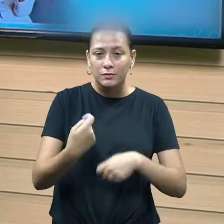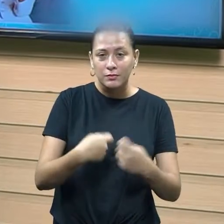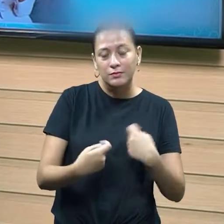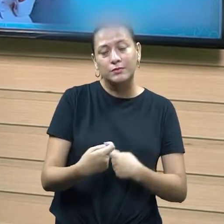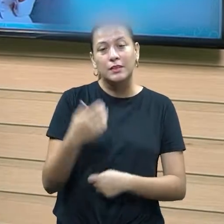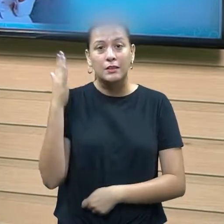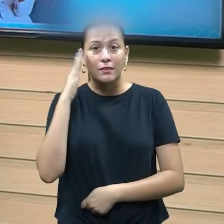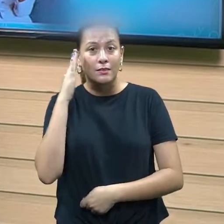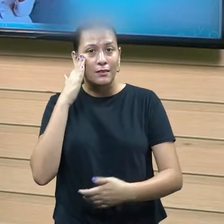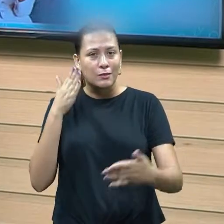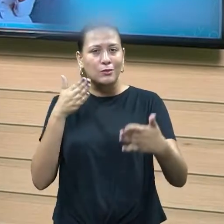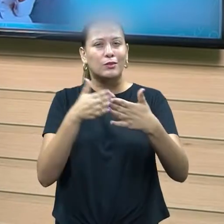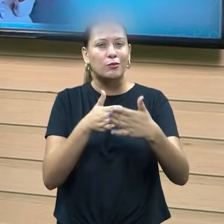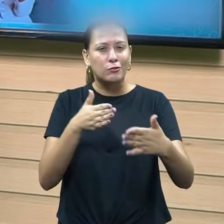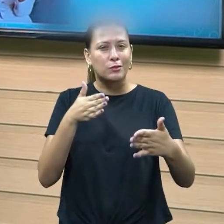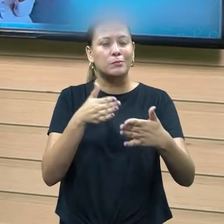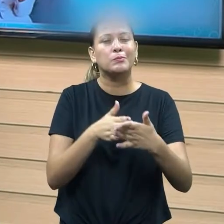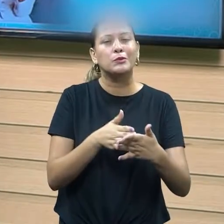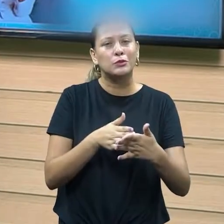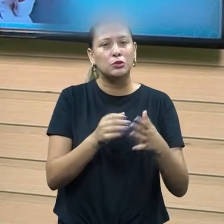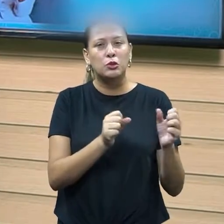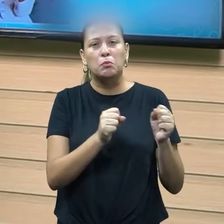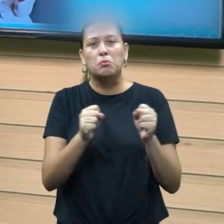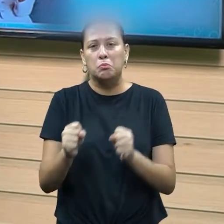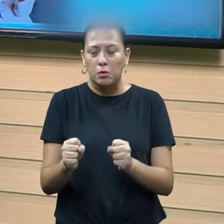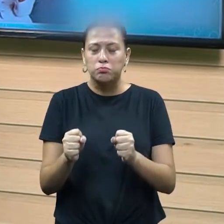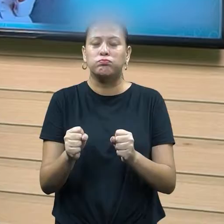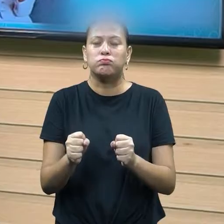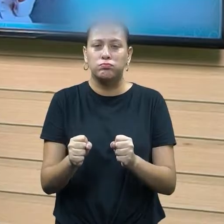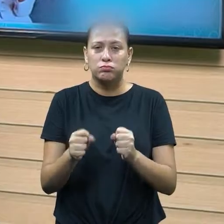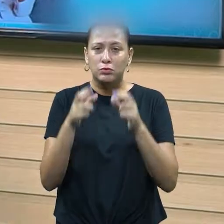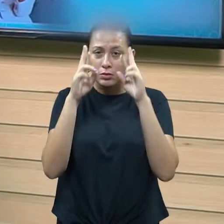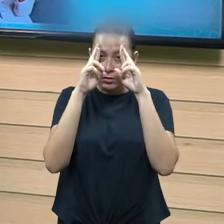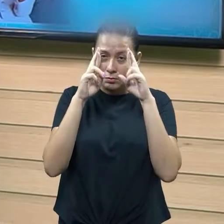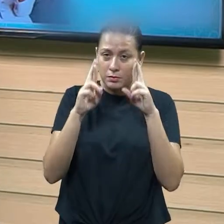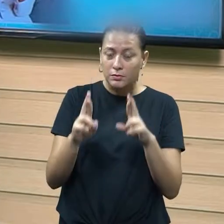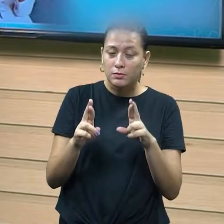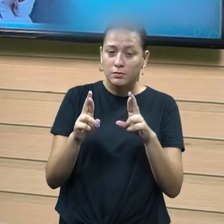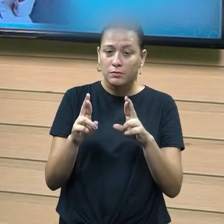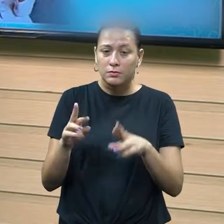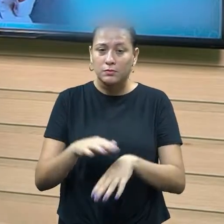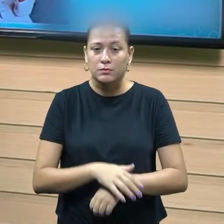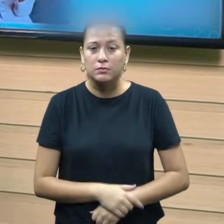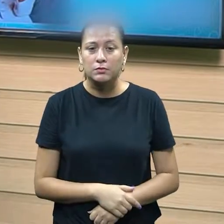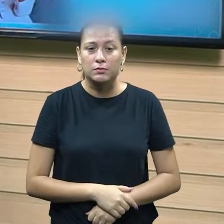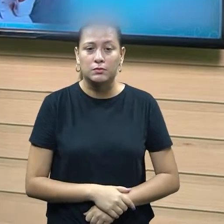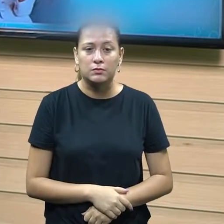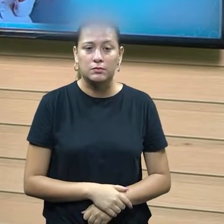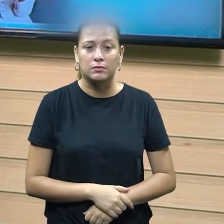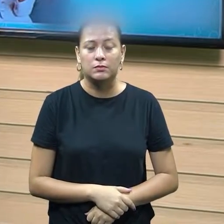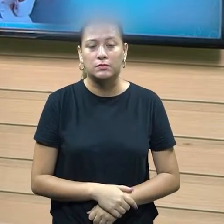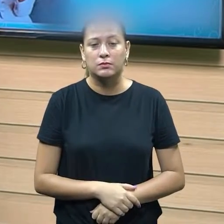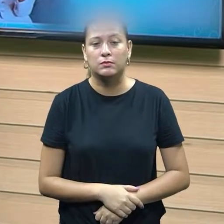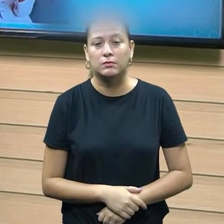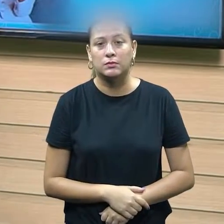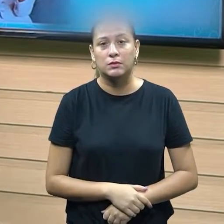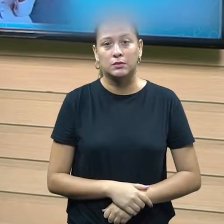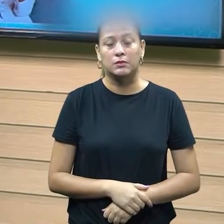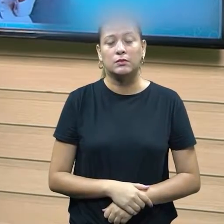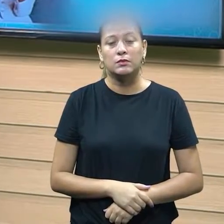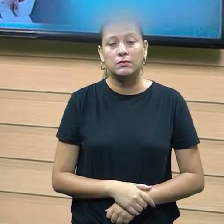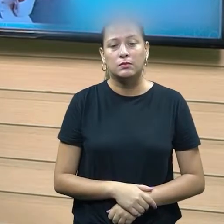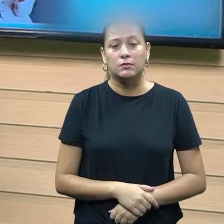saber o seu limite, até onde você pode estar indo, respeitando, acima de tudo, sendo acima de